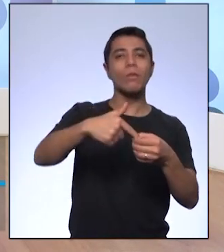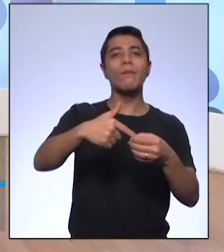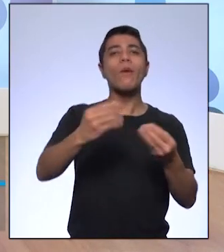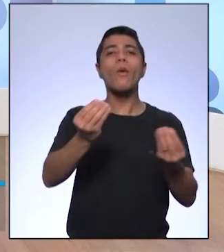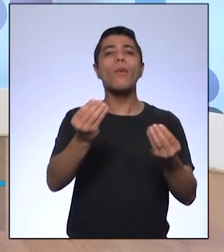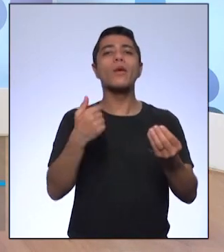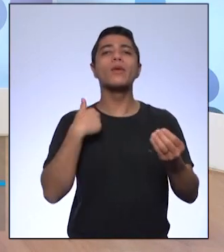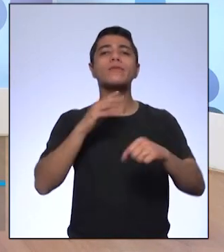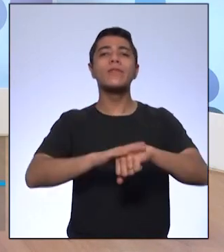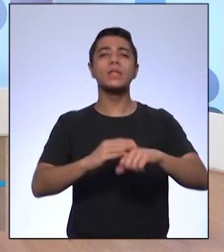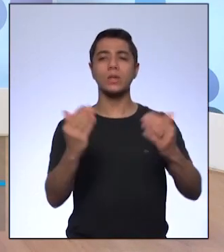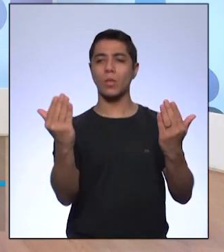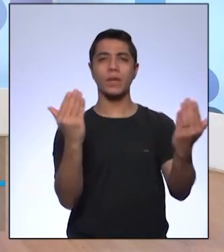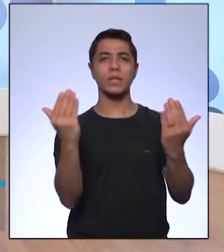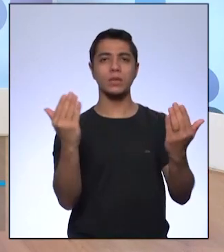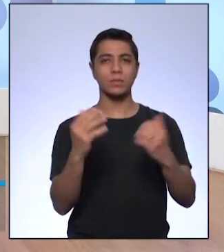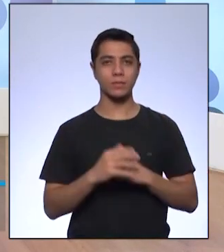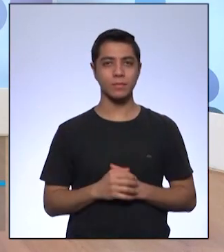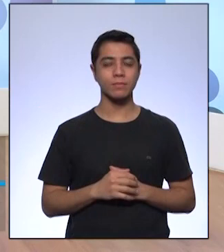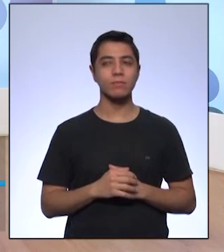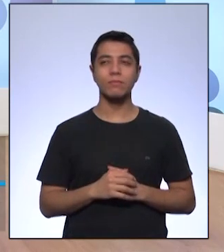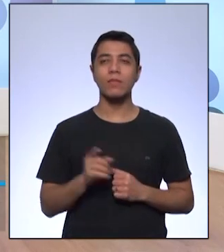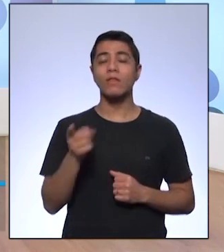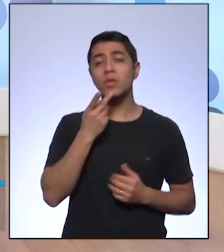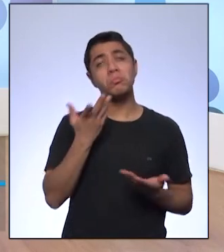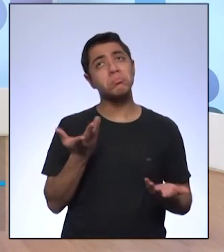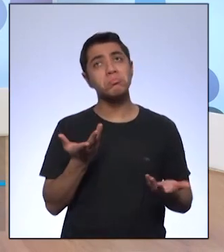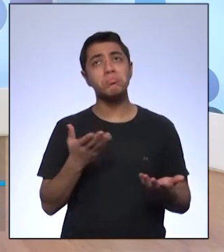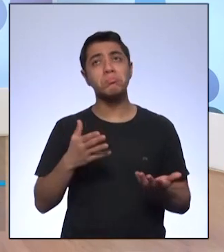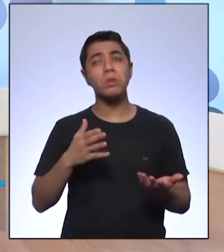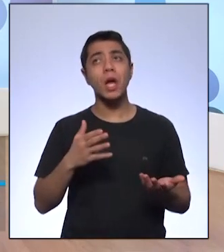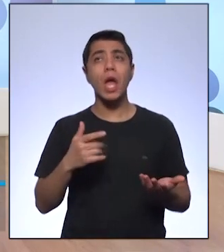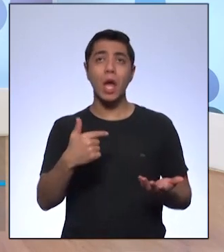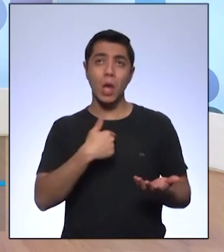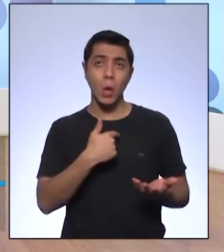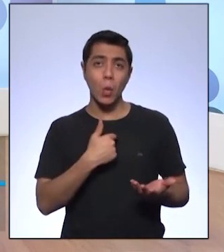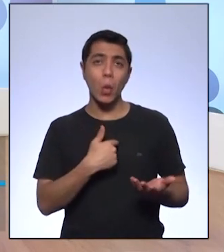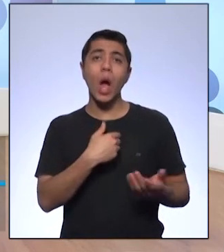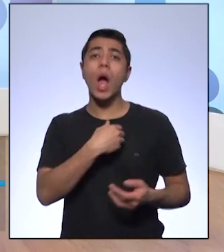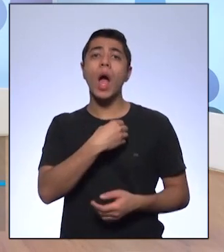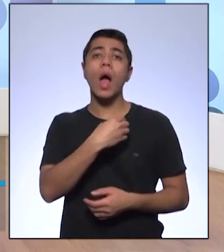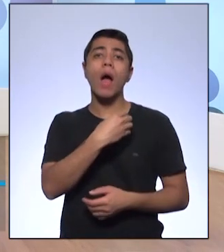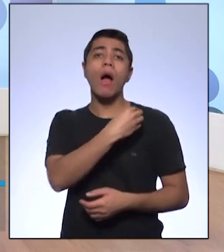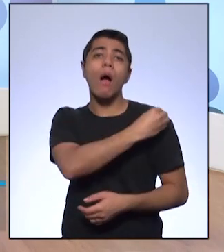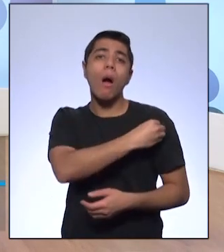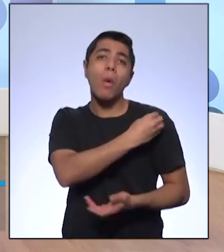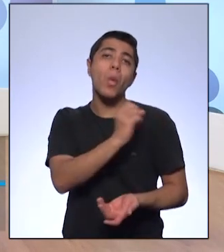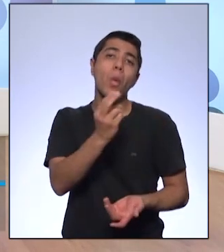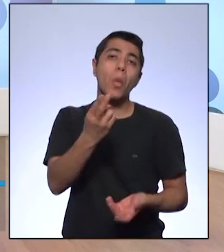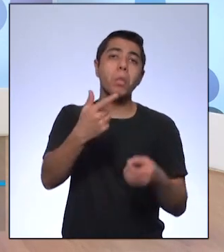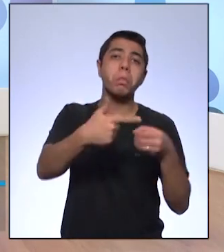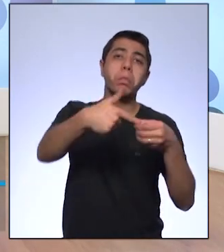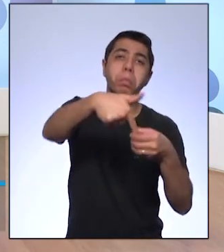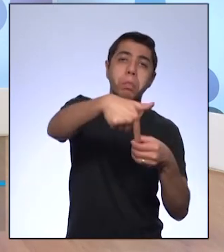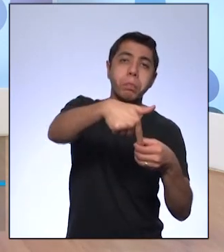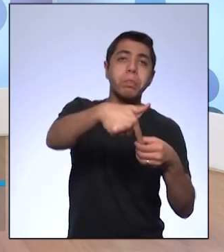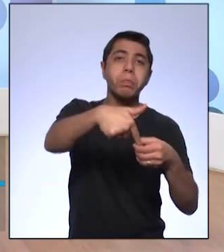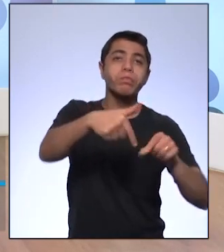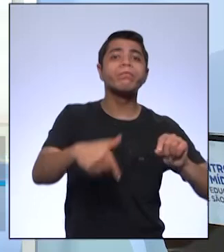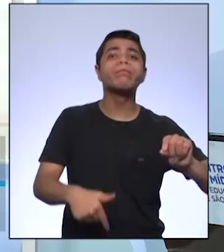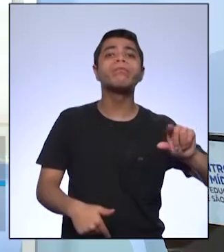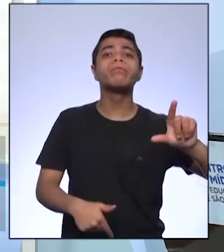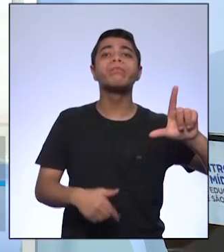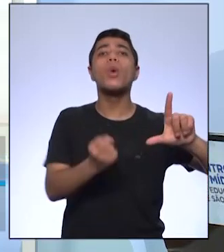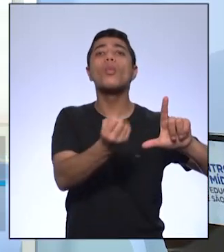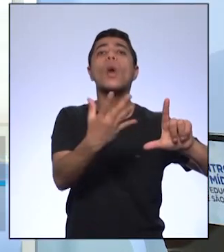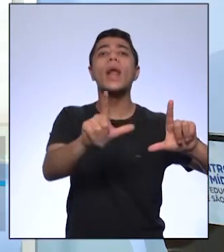ou, no caso, de álcool, pelo preço que eu vou pagar, a quantidade? Perfeito. Exatamente isso. Ora, a quantidade de litros